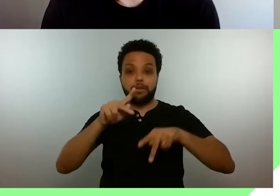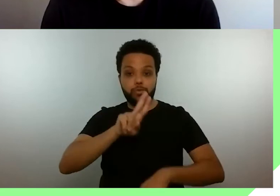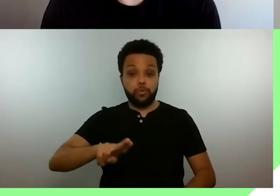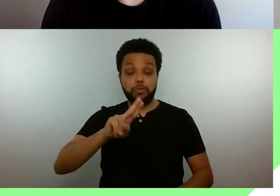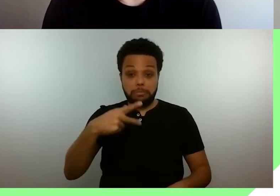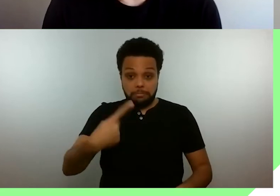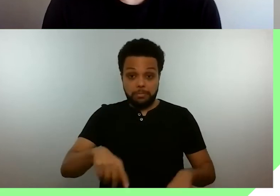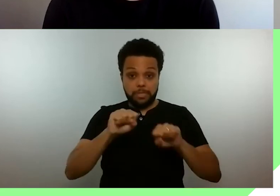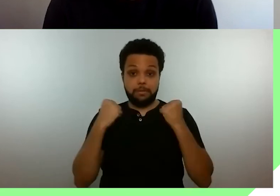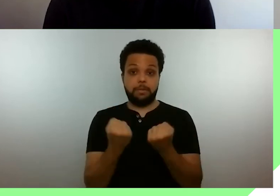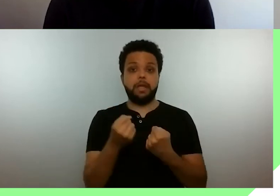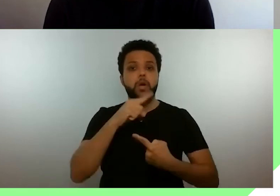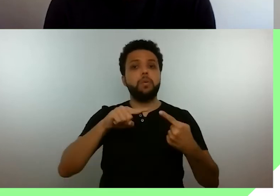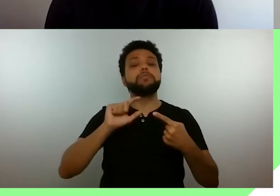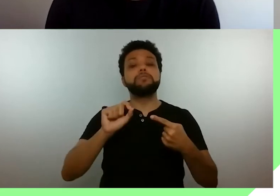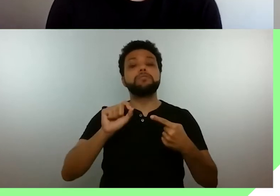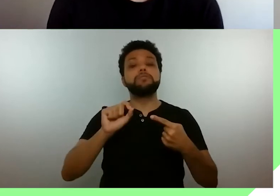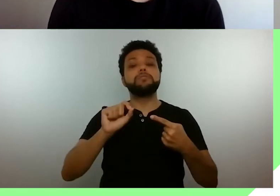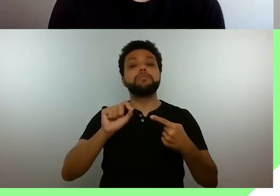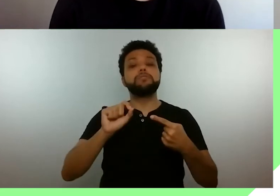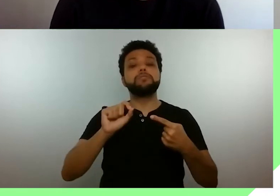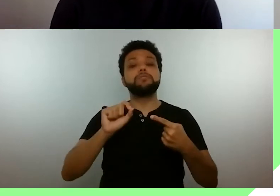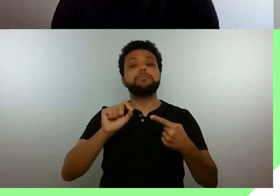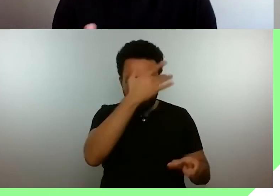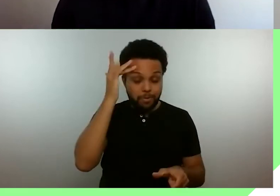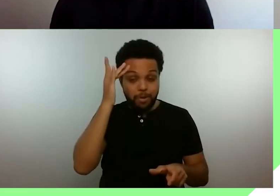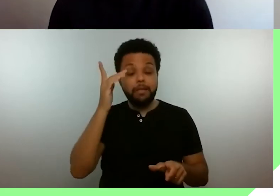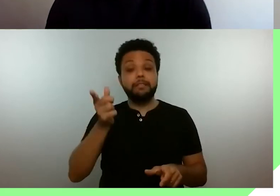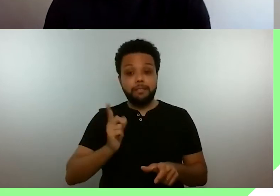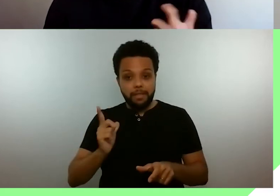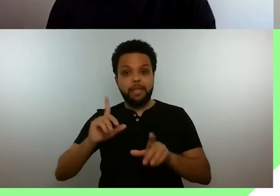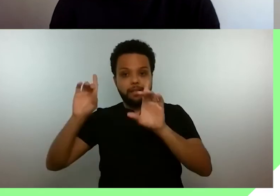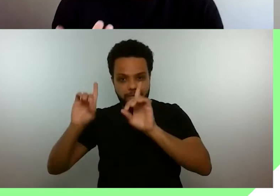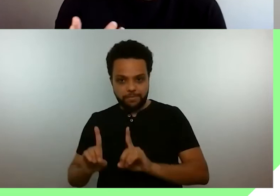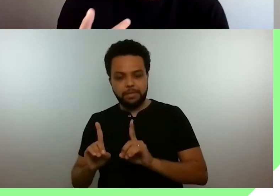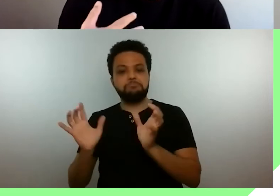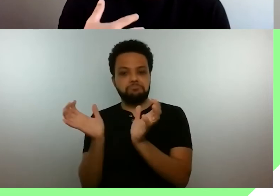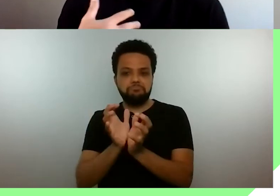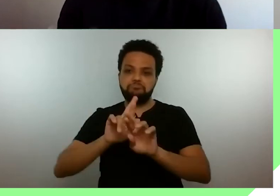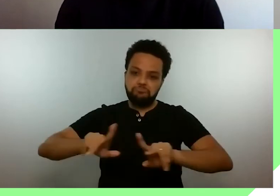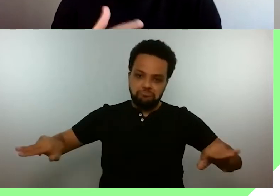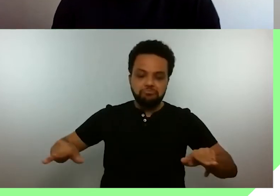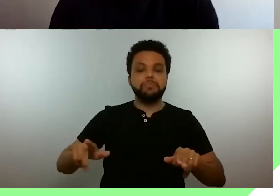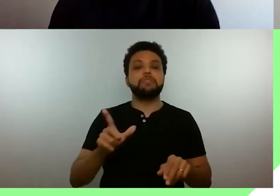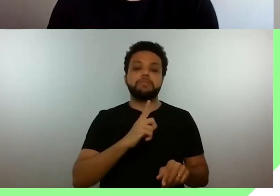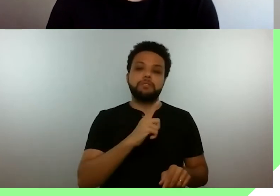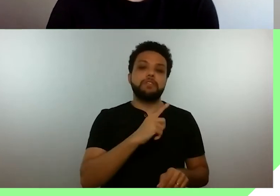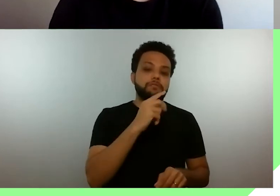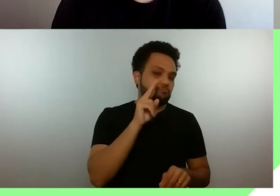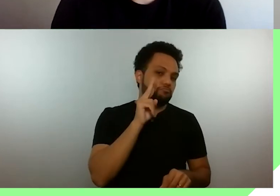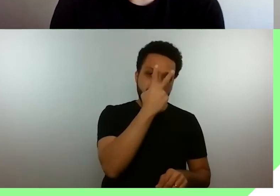perspectiva de pessoas com deficiência, né, pessoas com essas características diversas, sejam elas visuais, comunicacionais, em